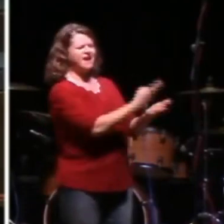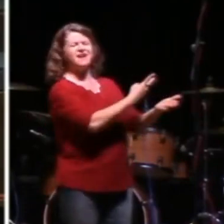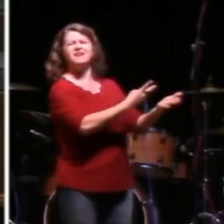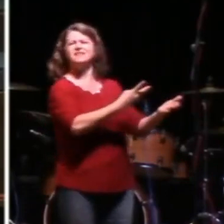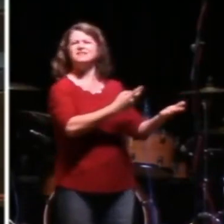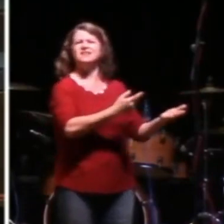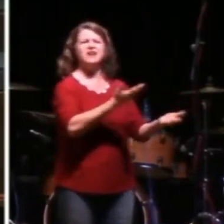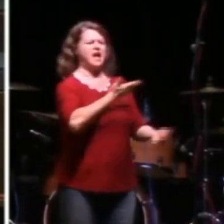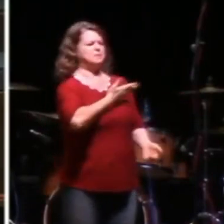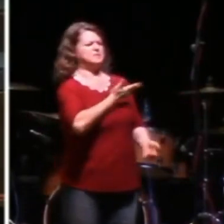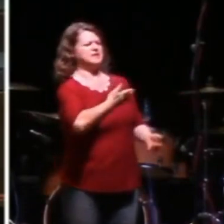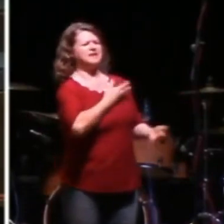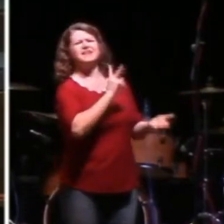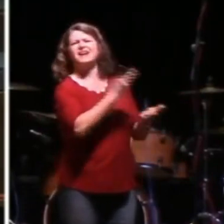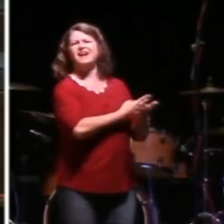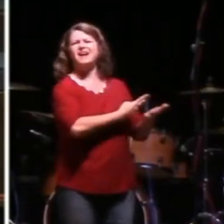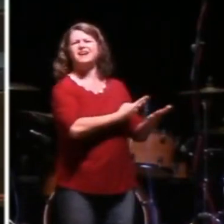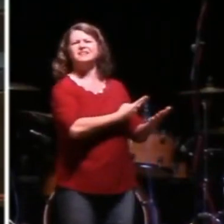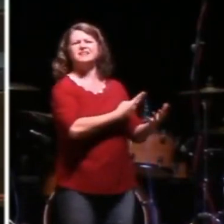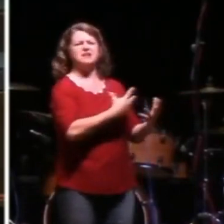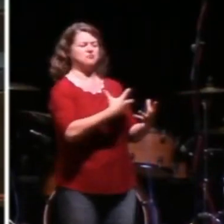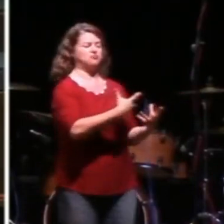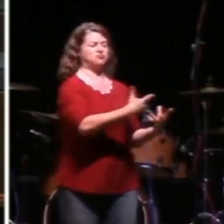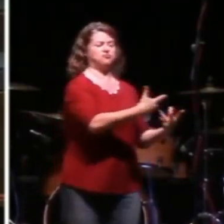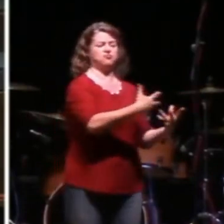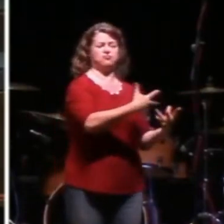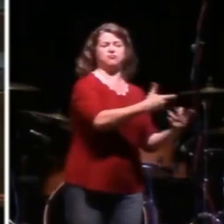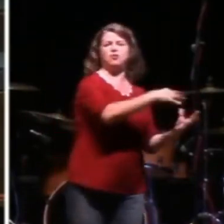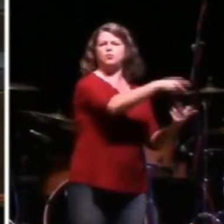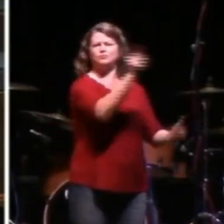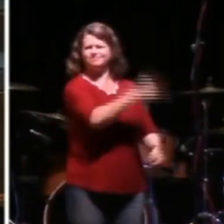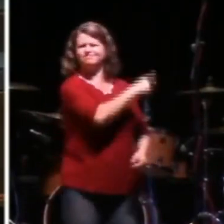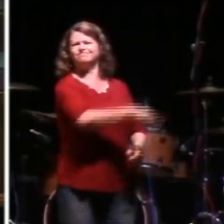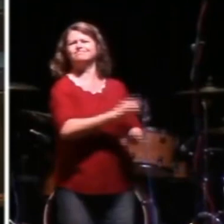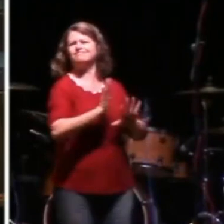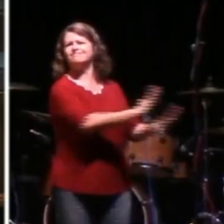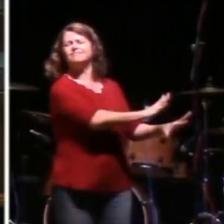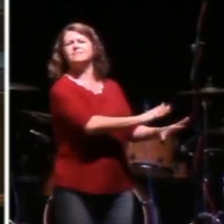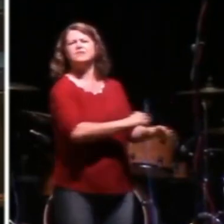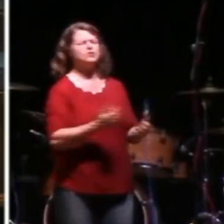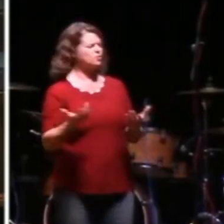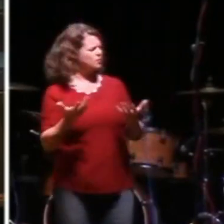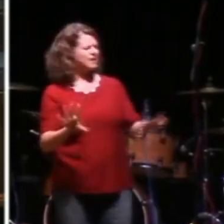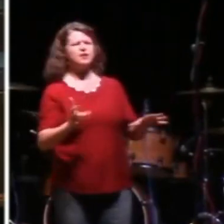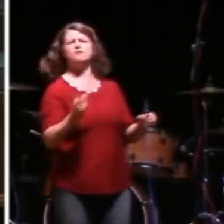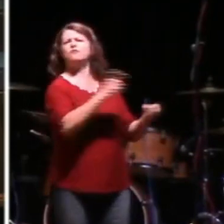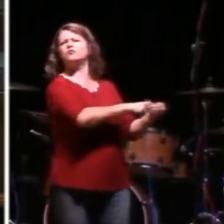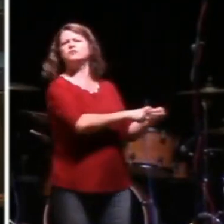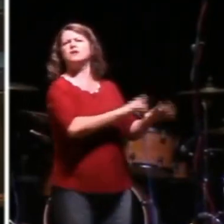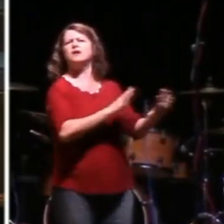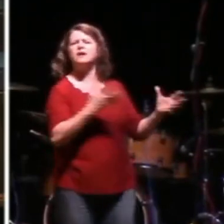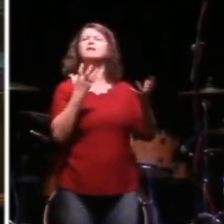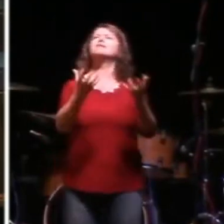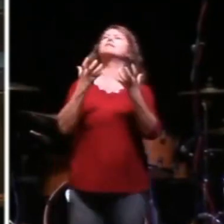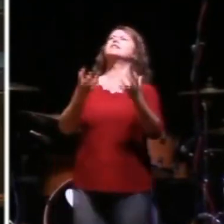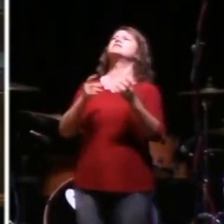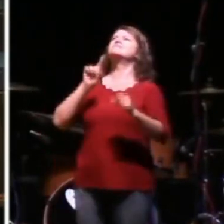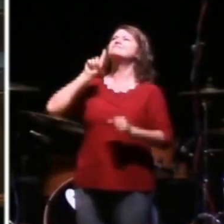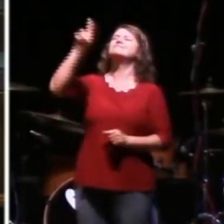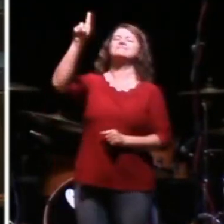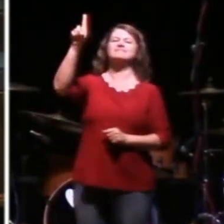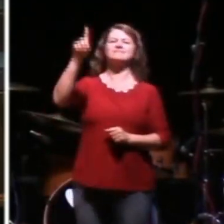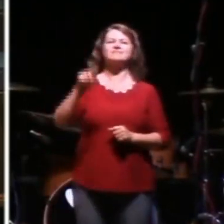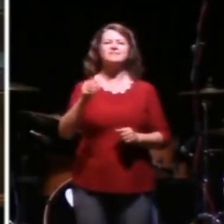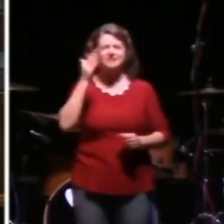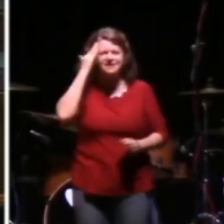jogar fora essa amizade que se afasta de deus é andar para sempre com o senhor como quem diz eu não volto mais para um lugar do pecado